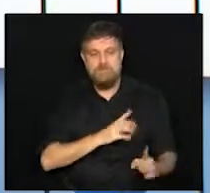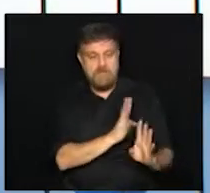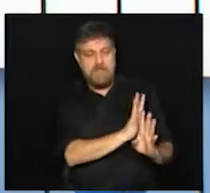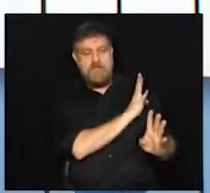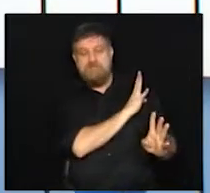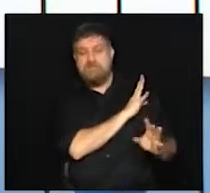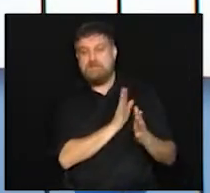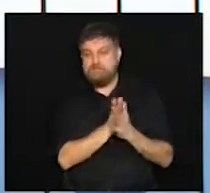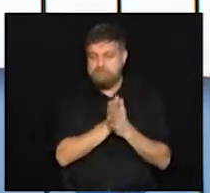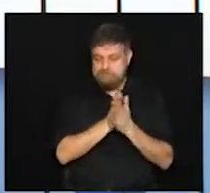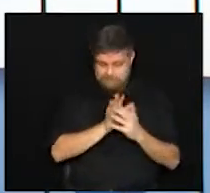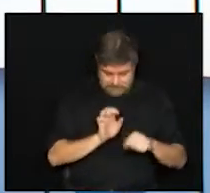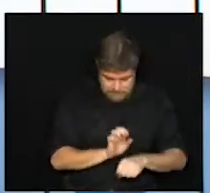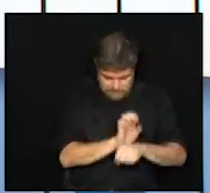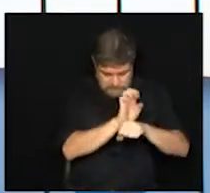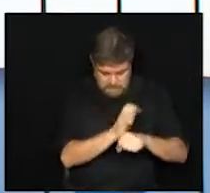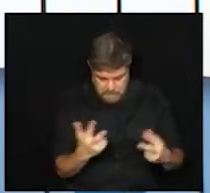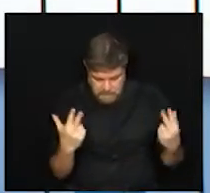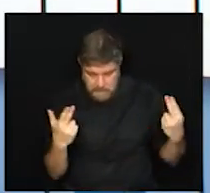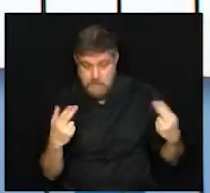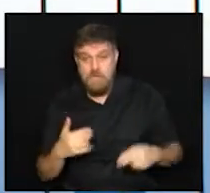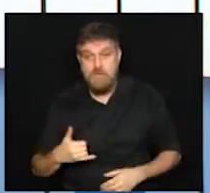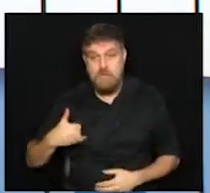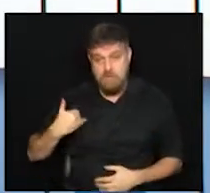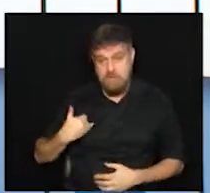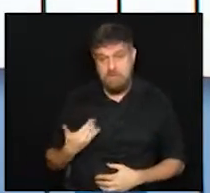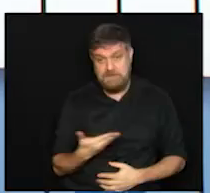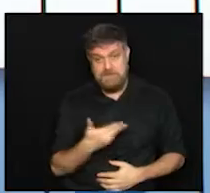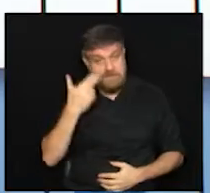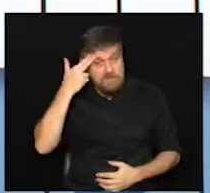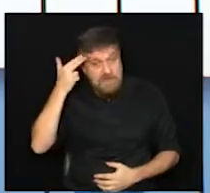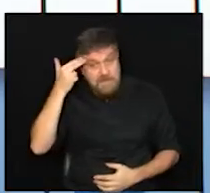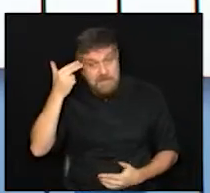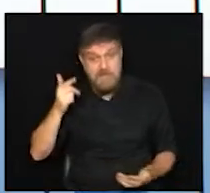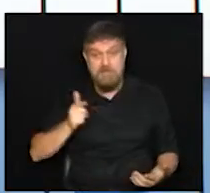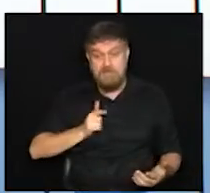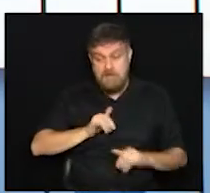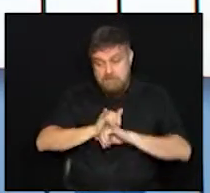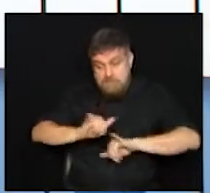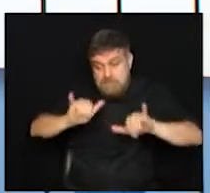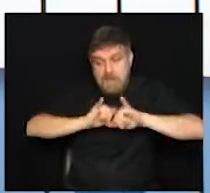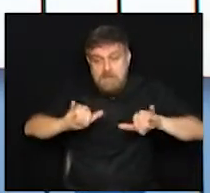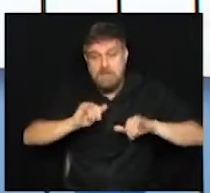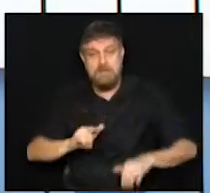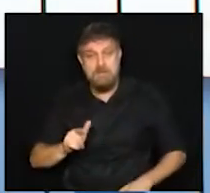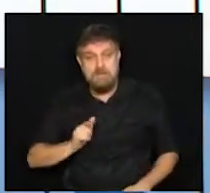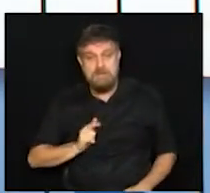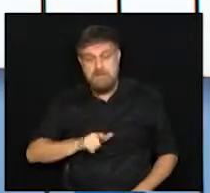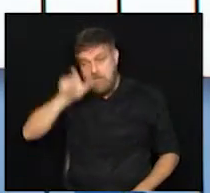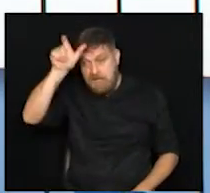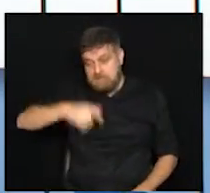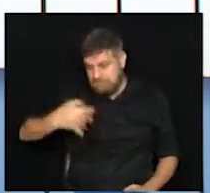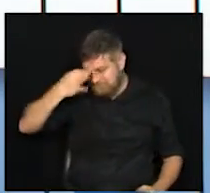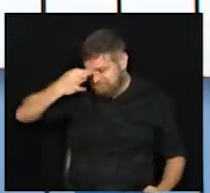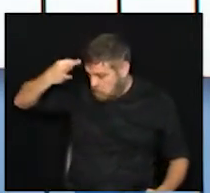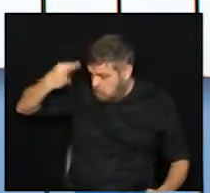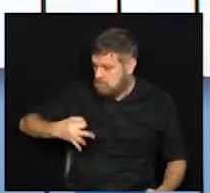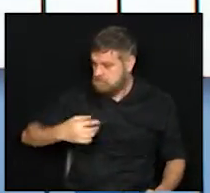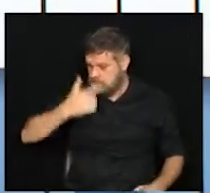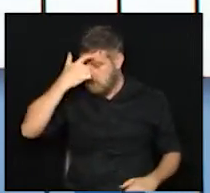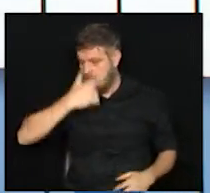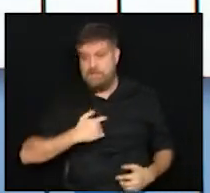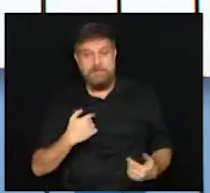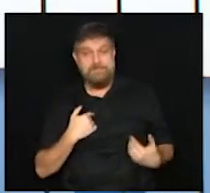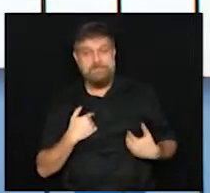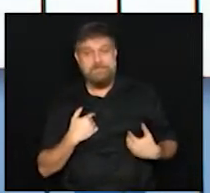com essa esperança também que o Gabriel acaba de mencionar, justamente. Então, tenha essa questão de, olha, eu